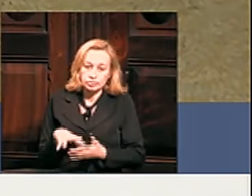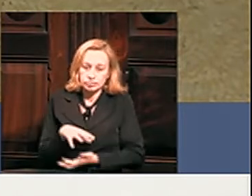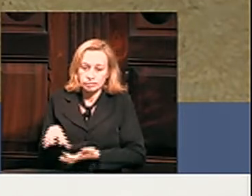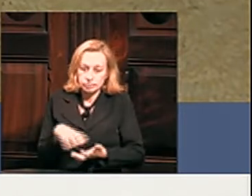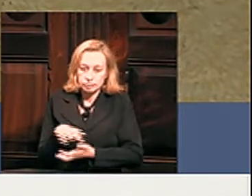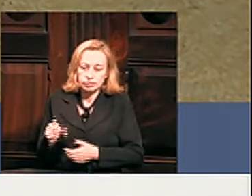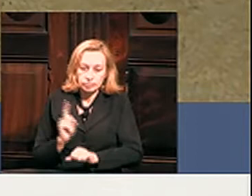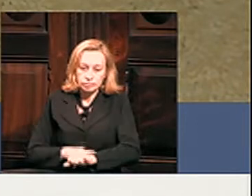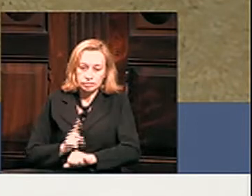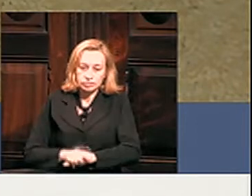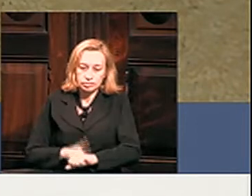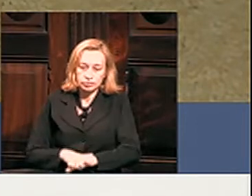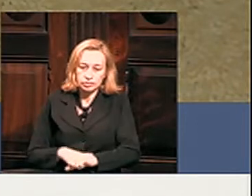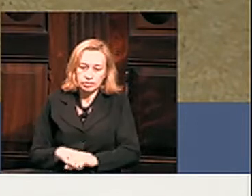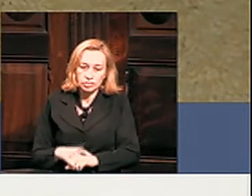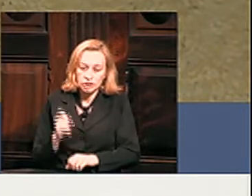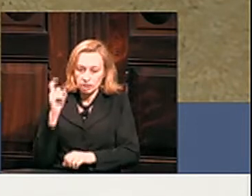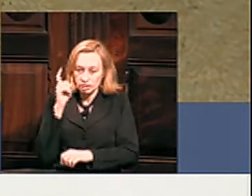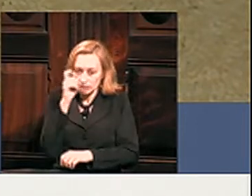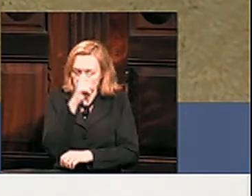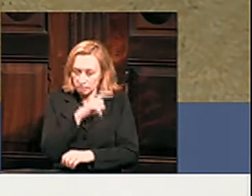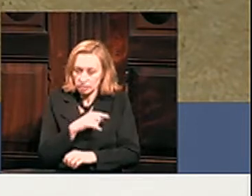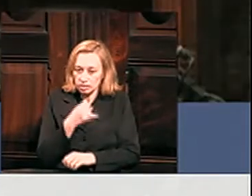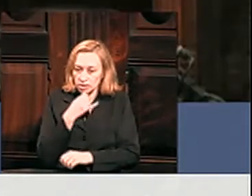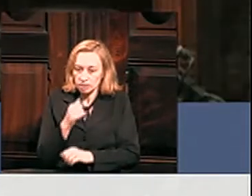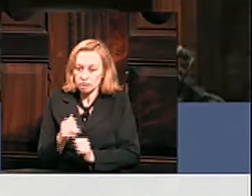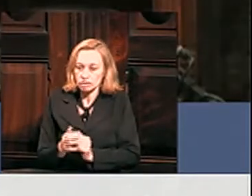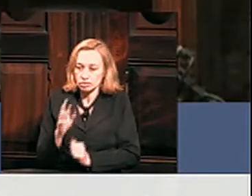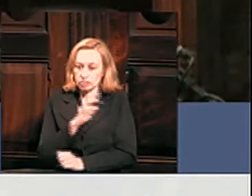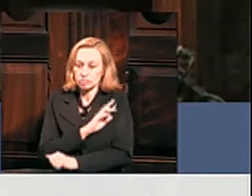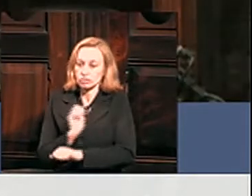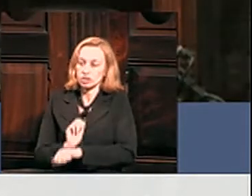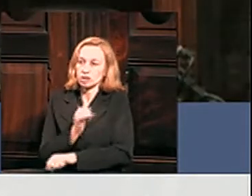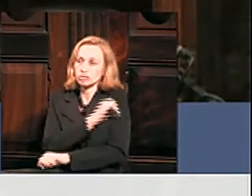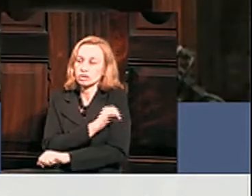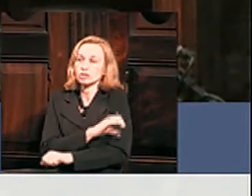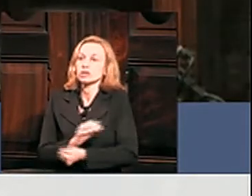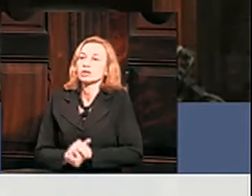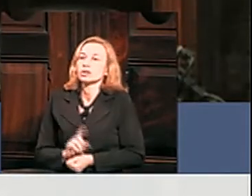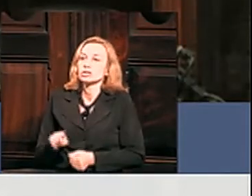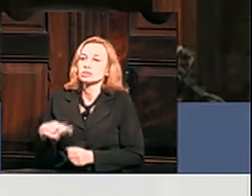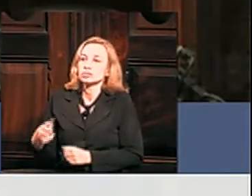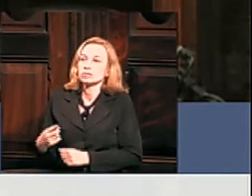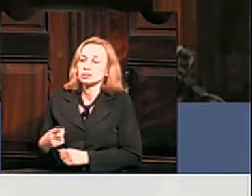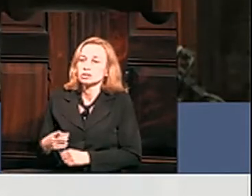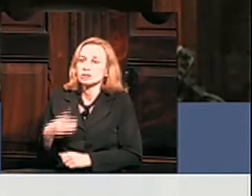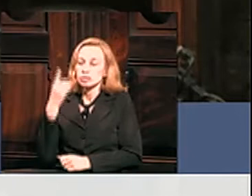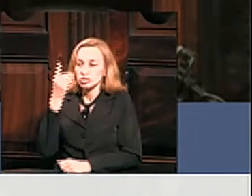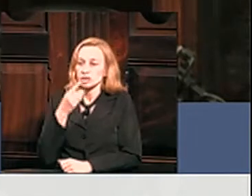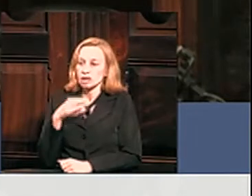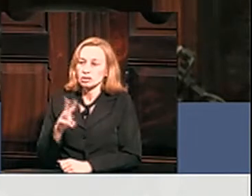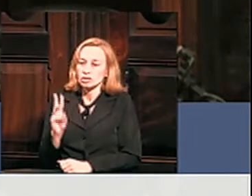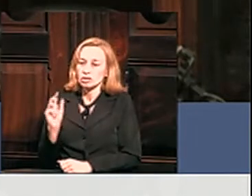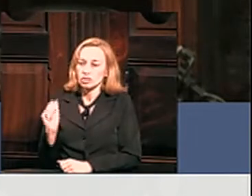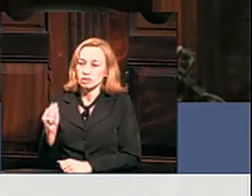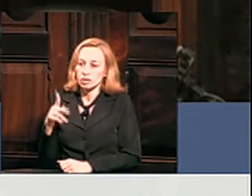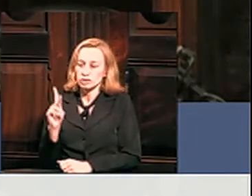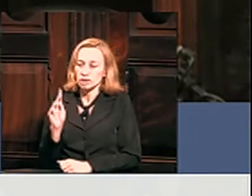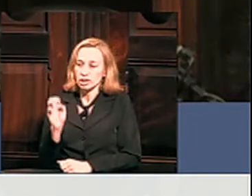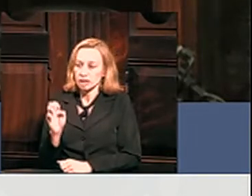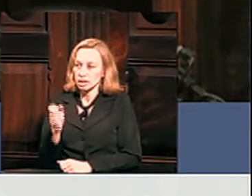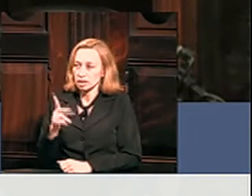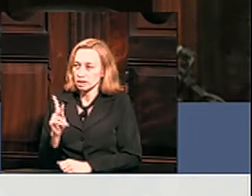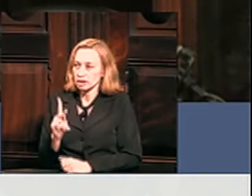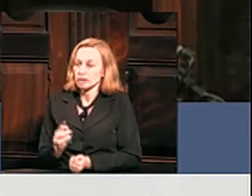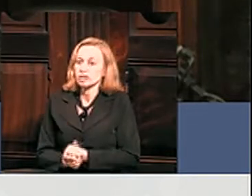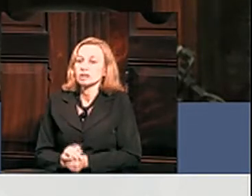momento crítico para o Estado do Rio de Janeiro. Próximo, deputado Valdec Carneiro. Nosso contando presente,